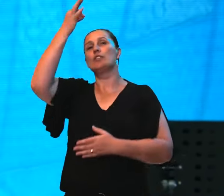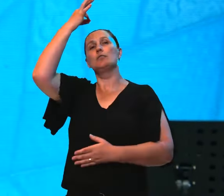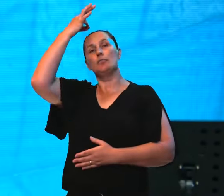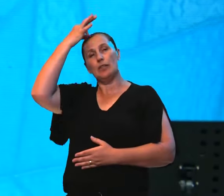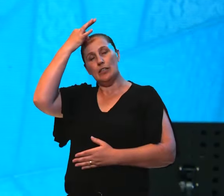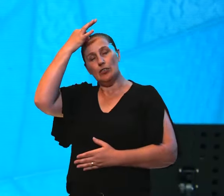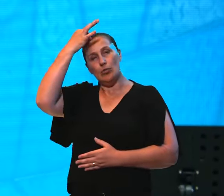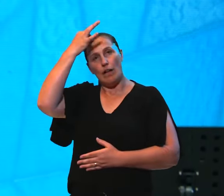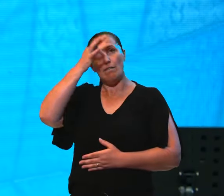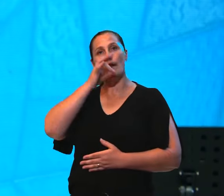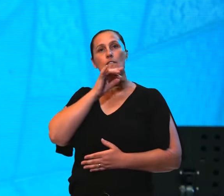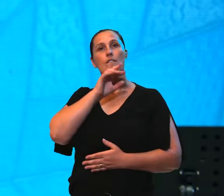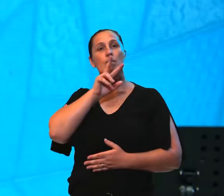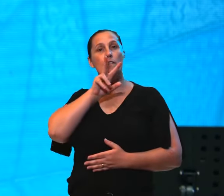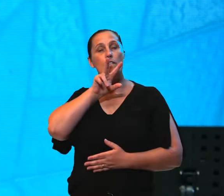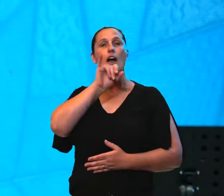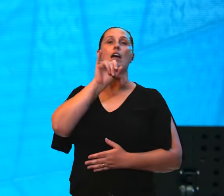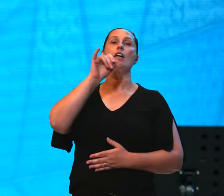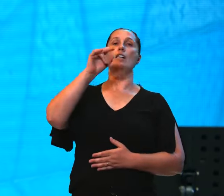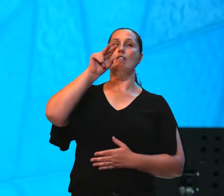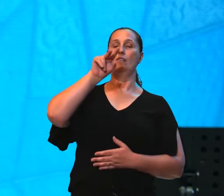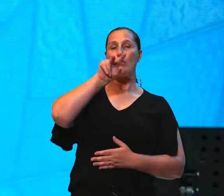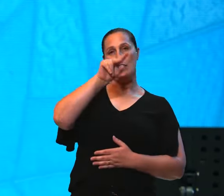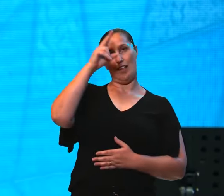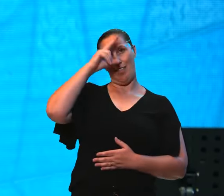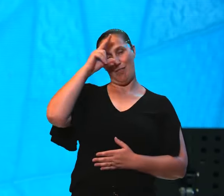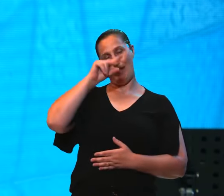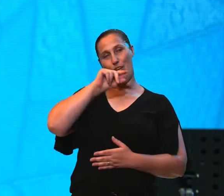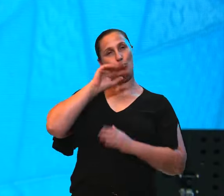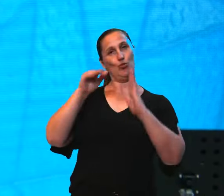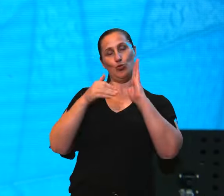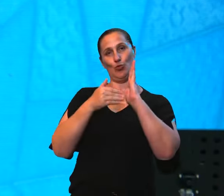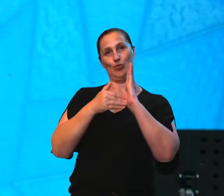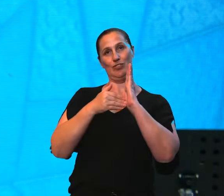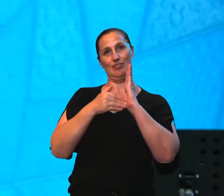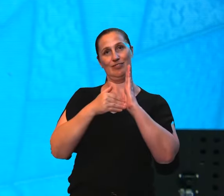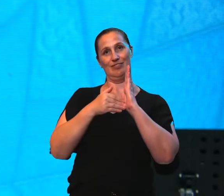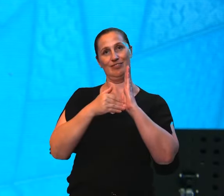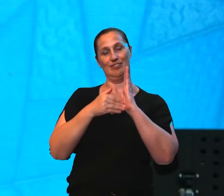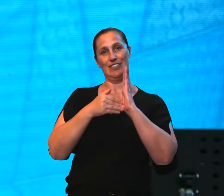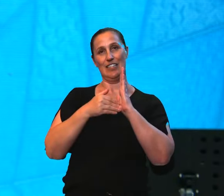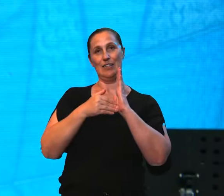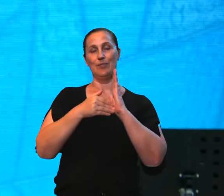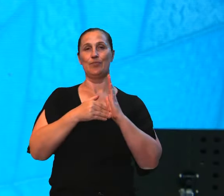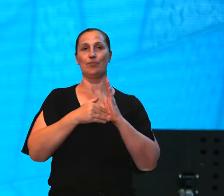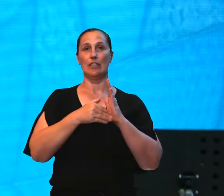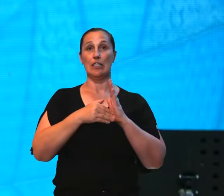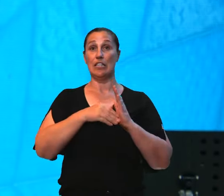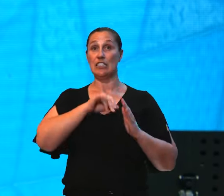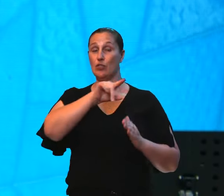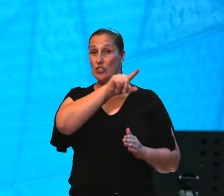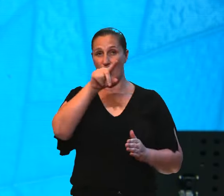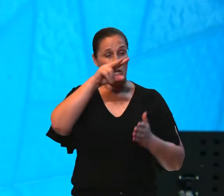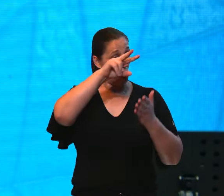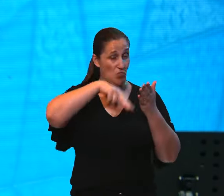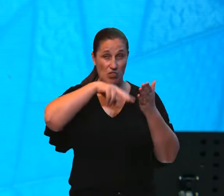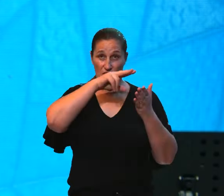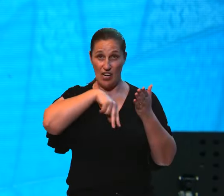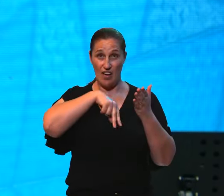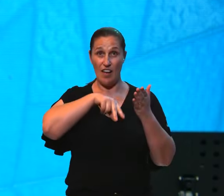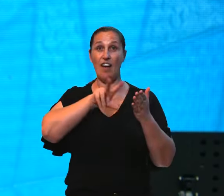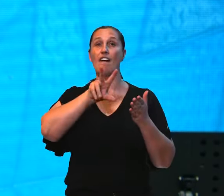lembrar de tudo vai tá tudo dentro da sua caixola da onde eu venho diz assim quem não ler vai